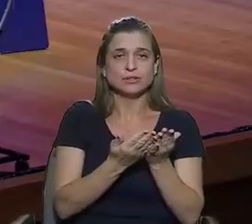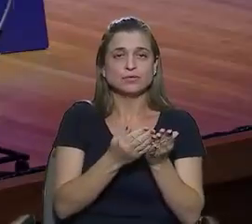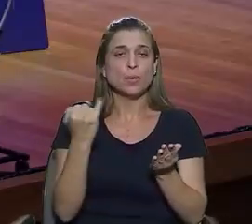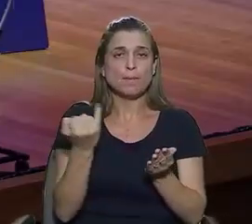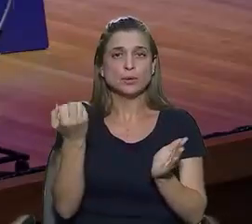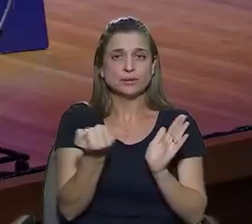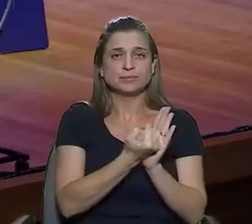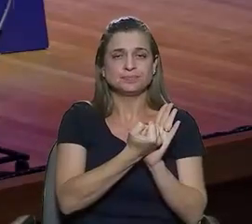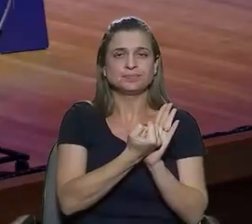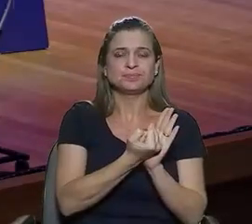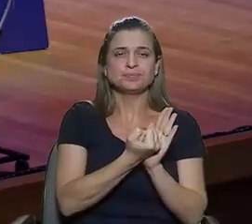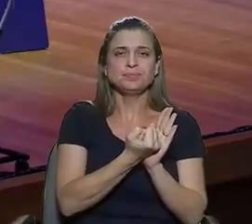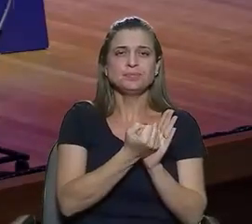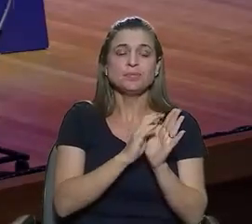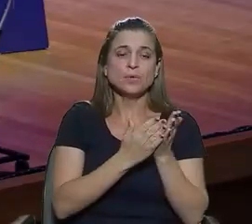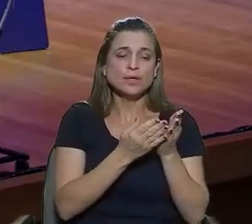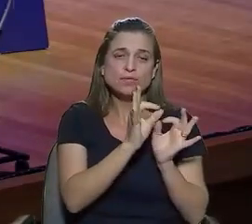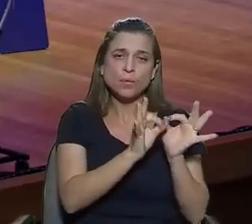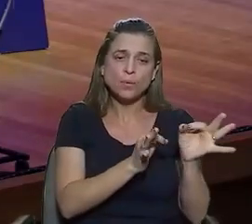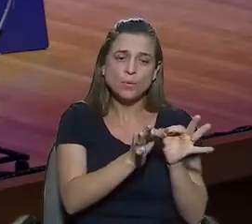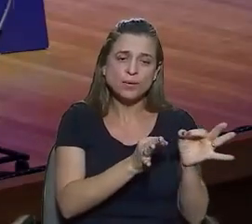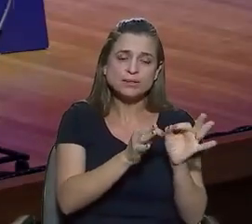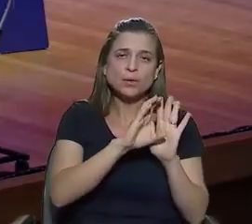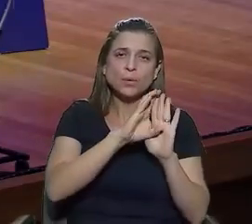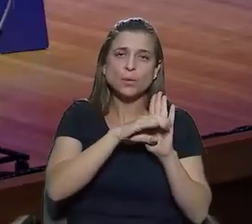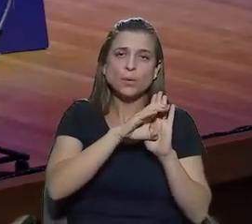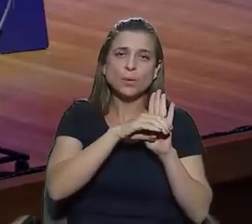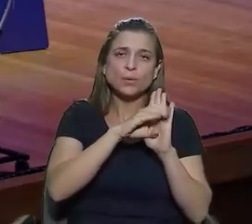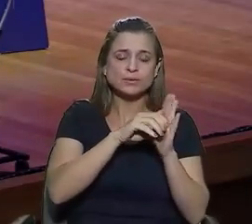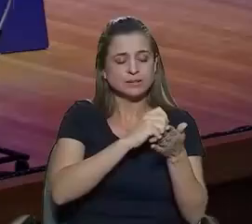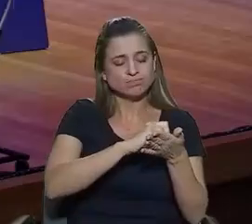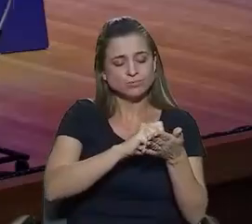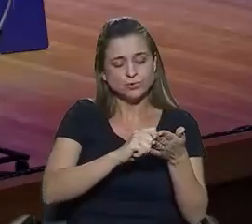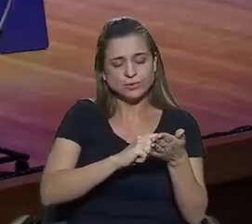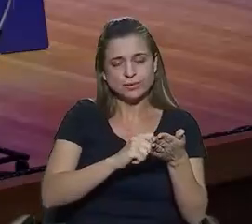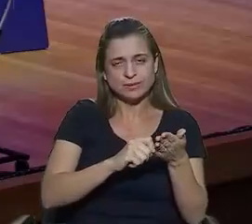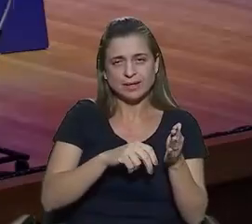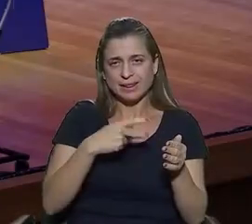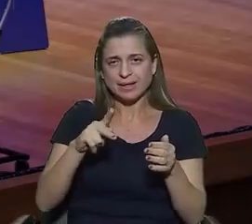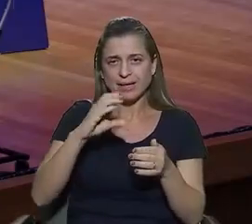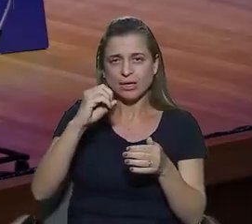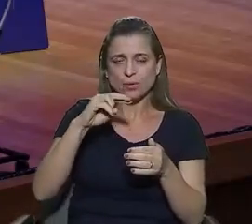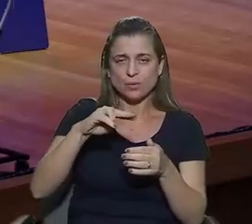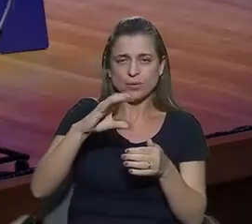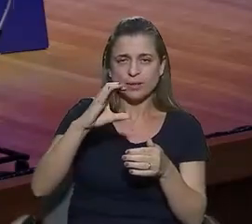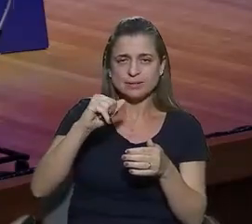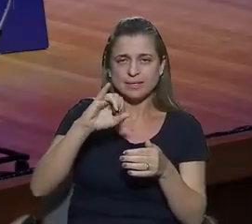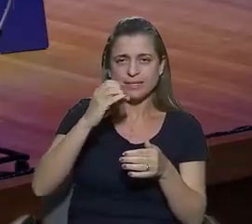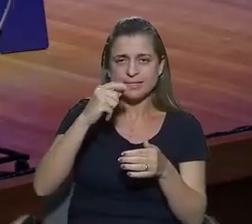marcar, uns livros organizados sobre o conceito de escrevivência da Conceição Evaristo, com quem eu tive a honra de